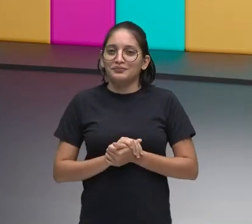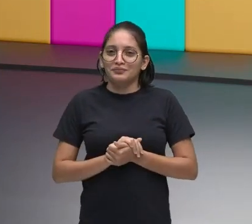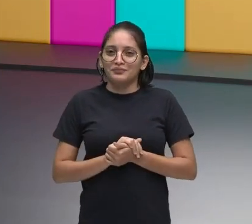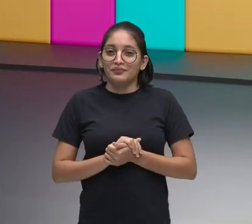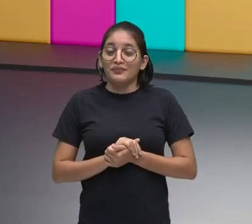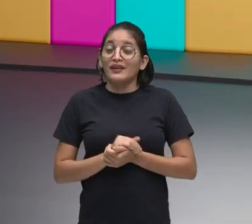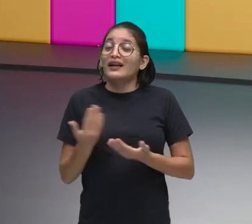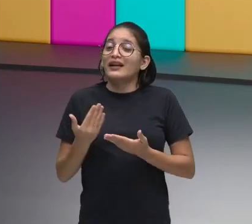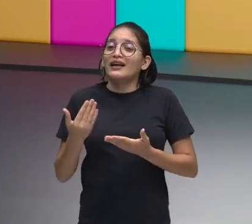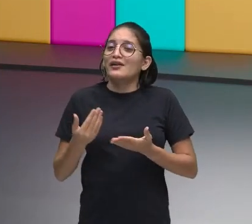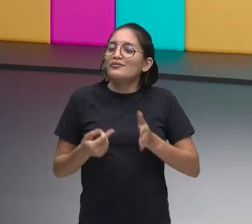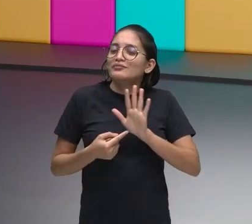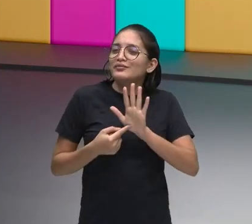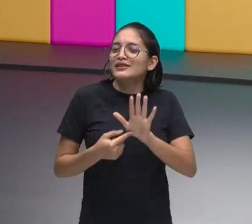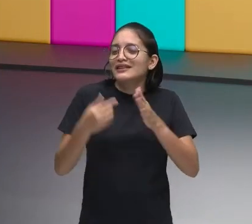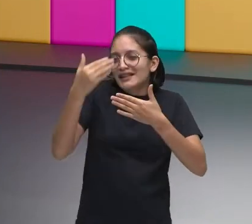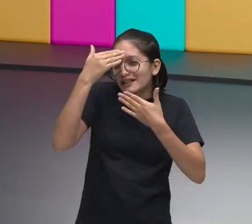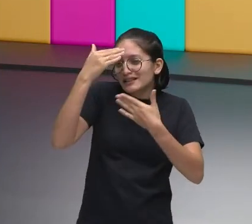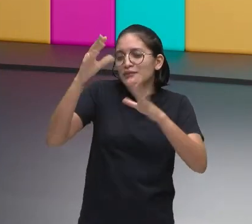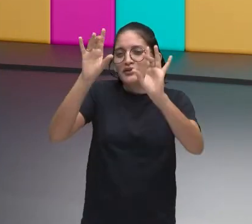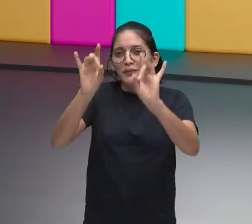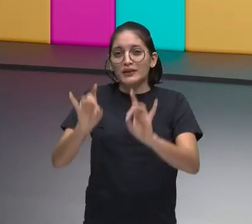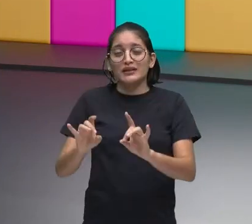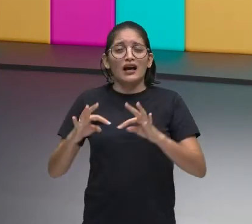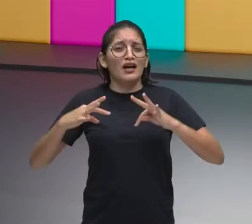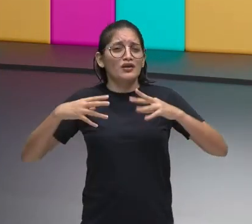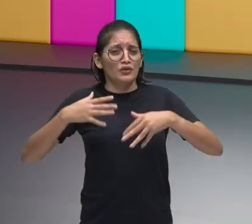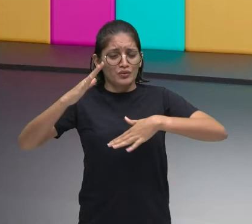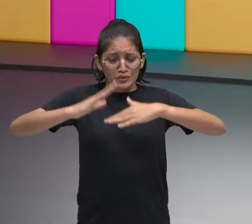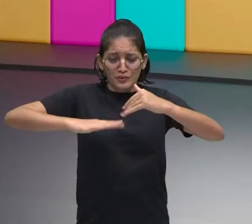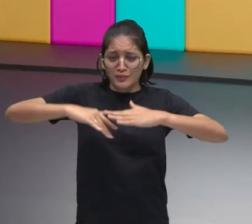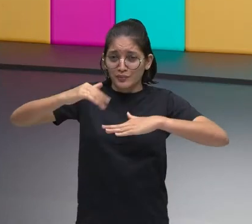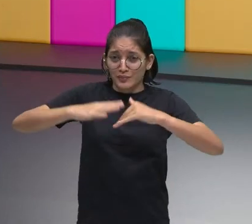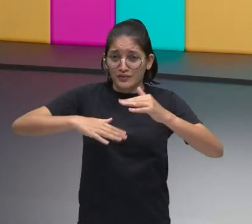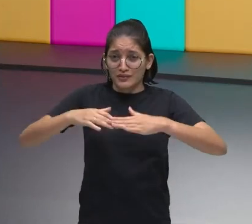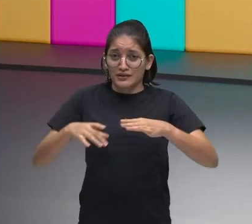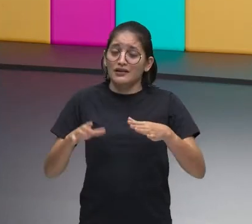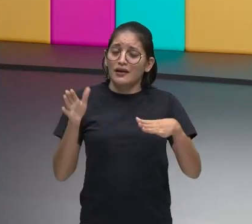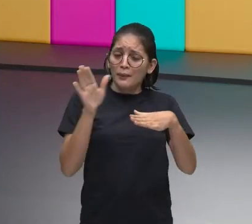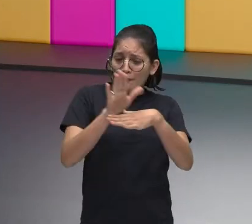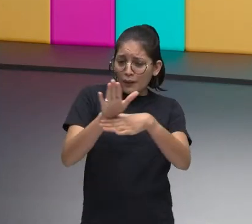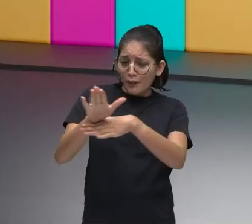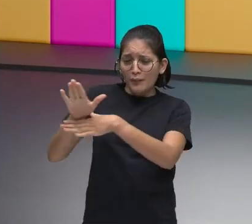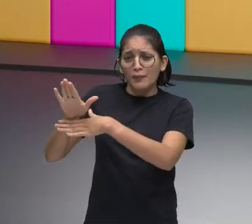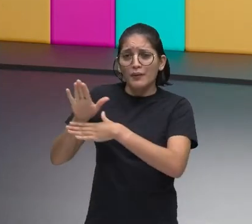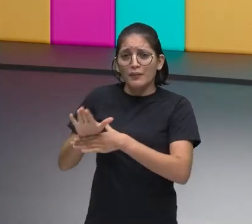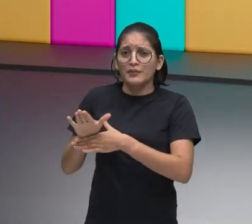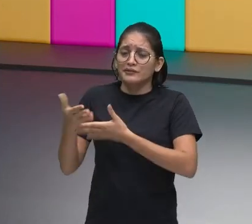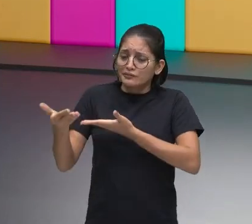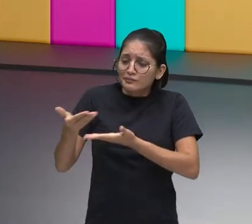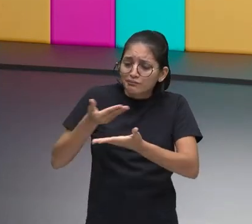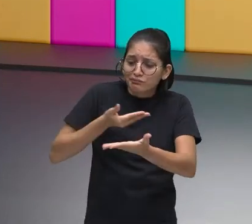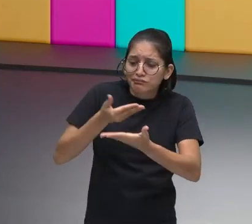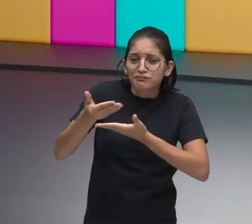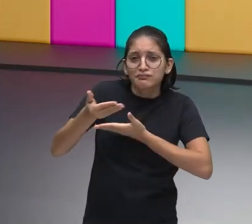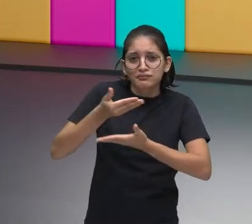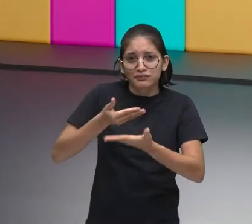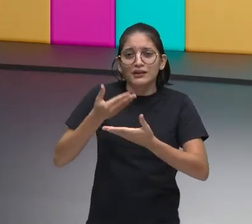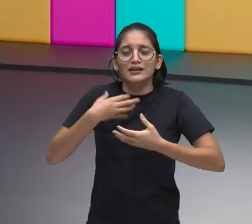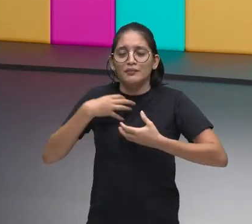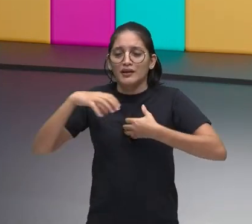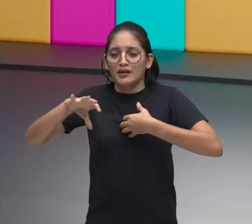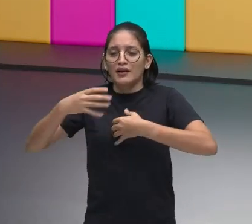nosso agradecimento todo especial a todos os profissionais, né, que ajudaram para que cooperaram, né, foram